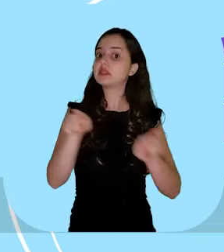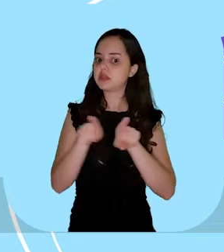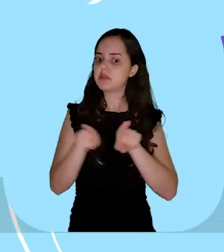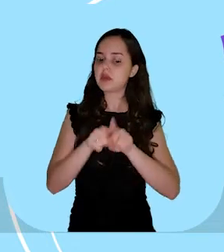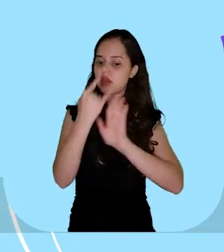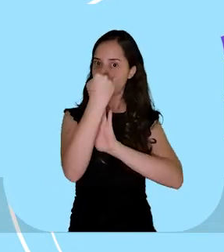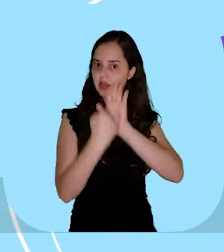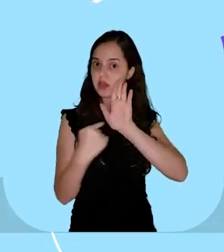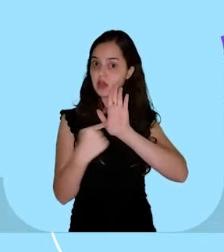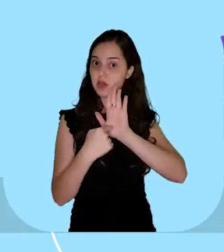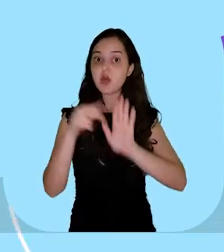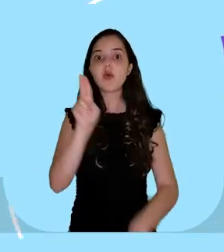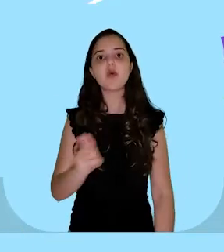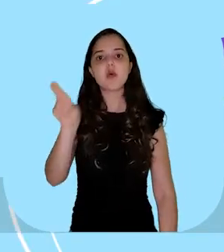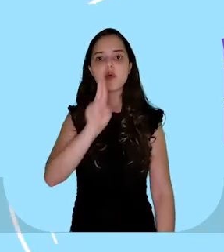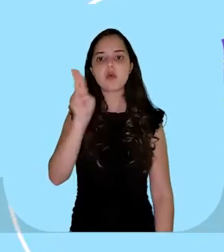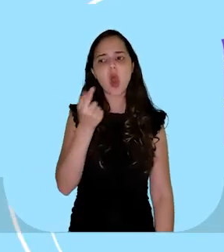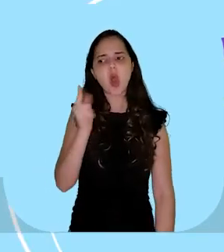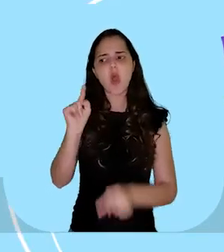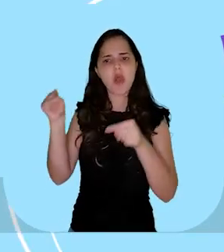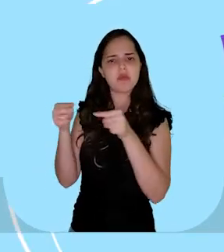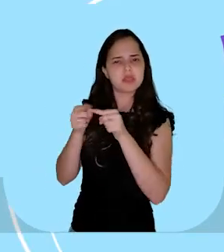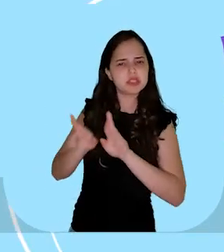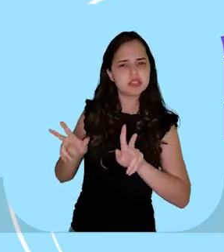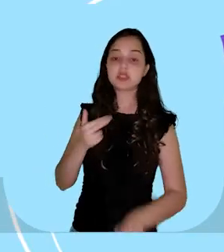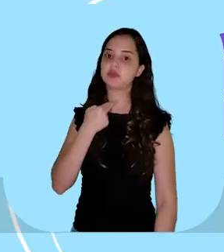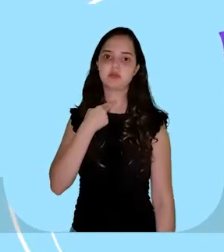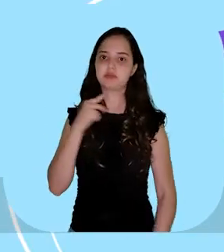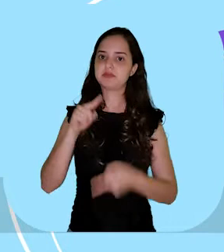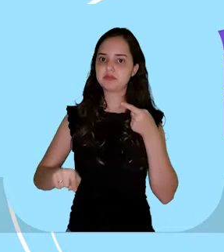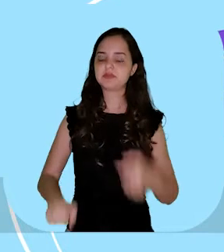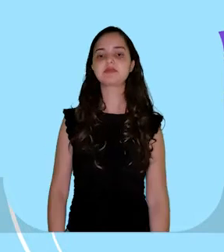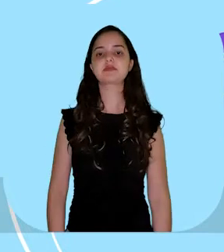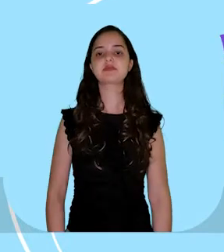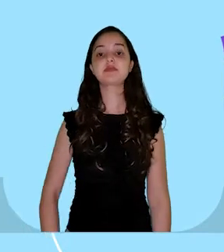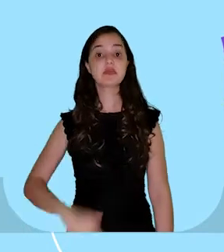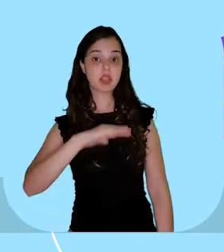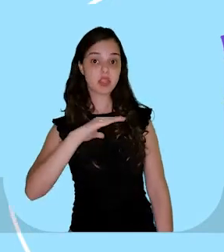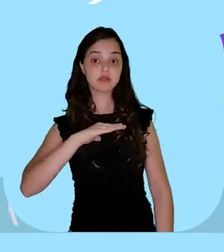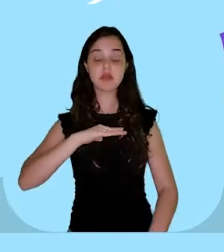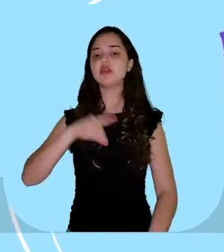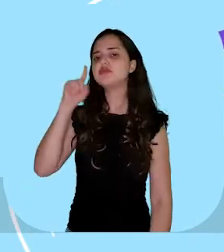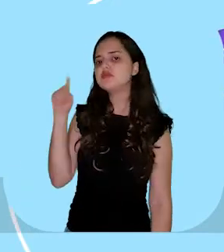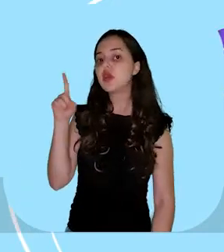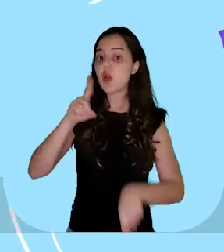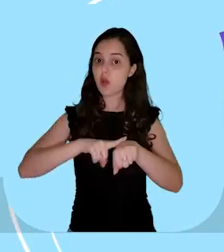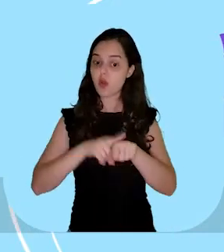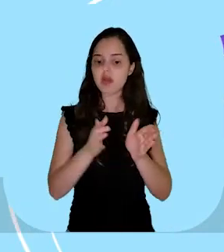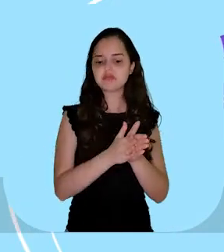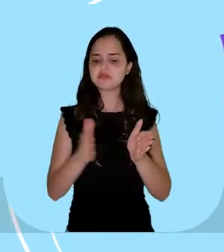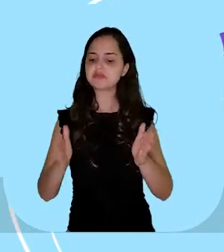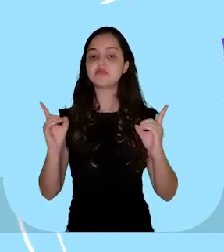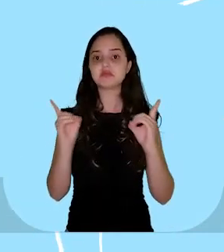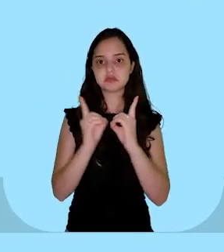que o documento não poderá ser utilizado para uma finalidade diferente. Cidade, data, horário e